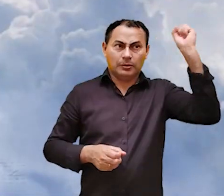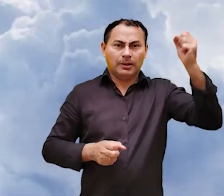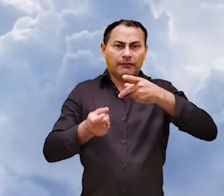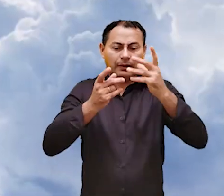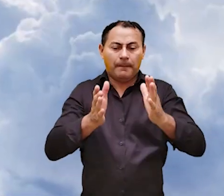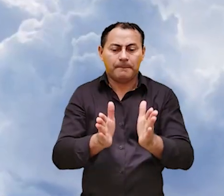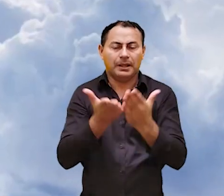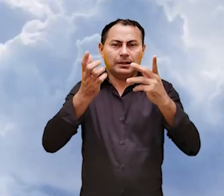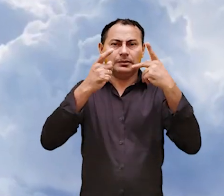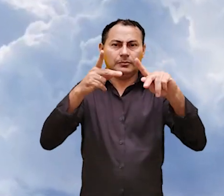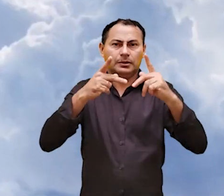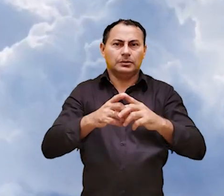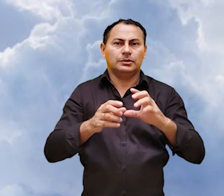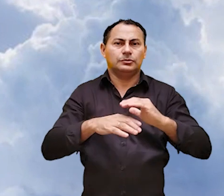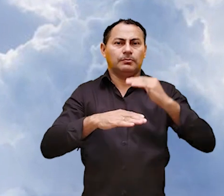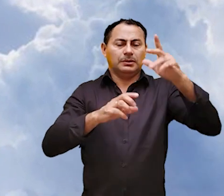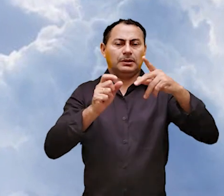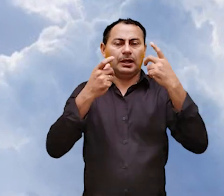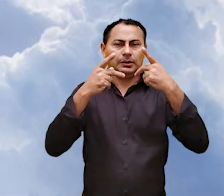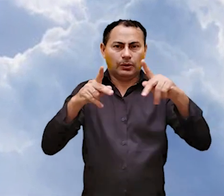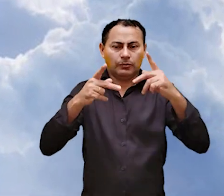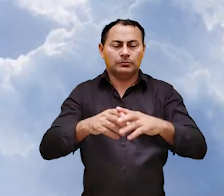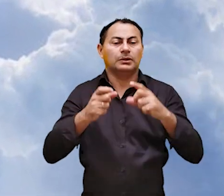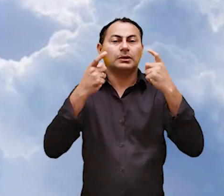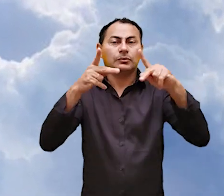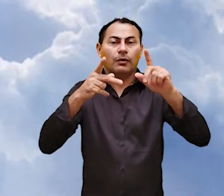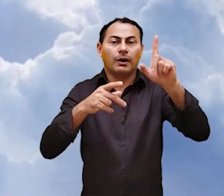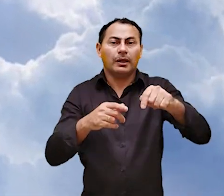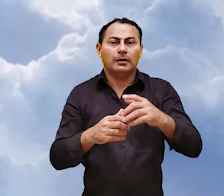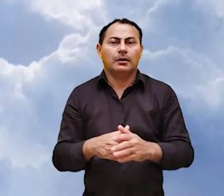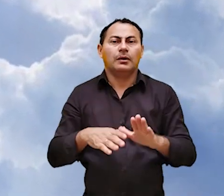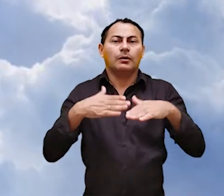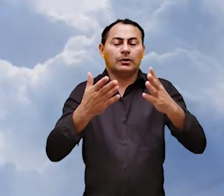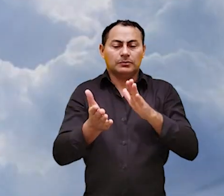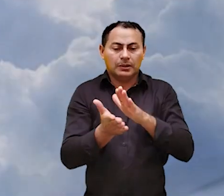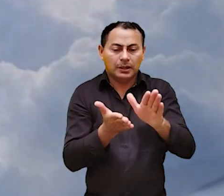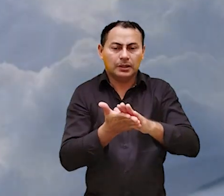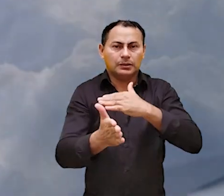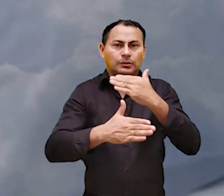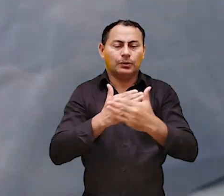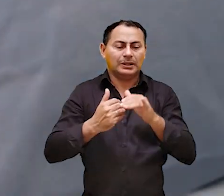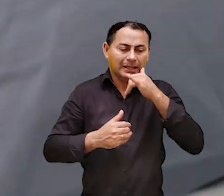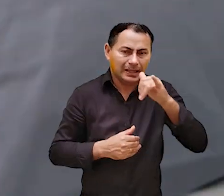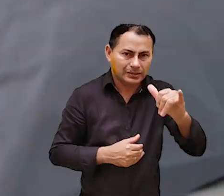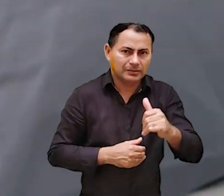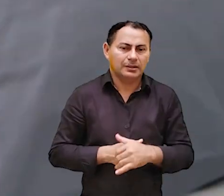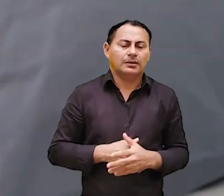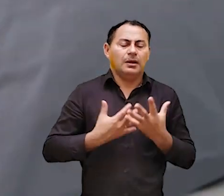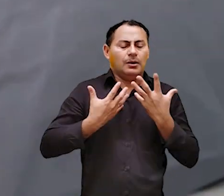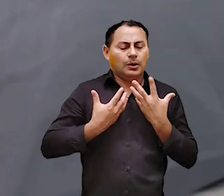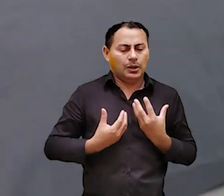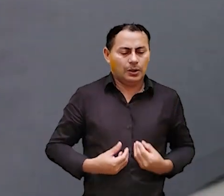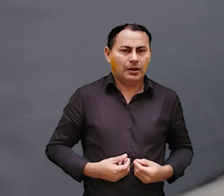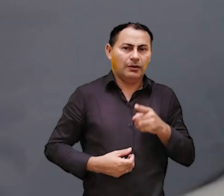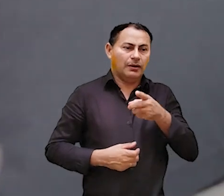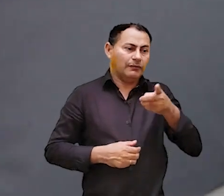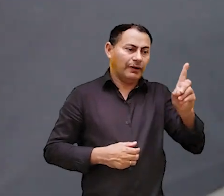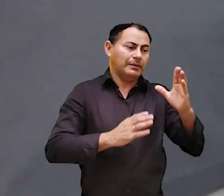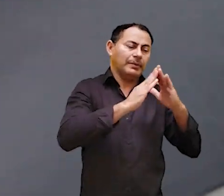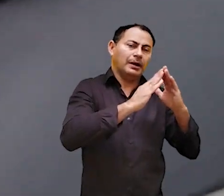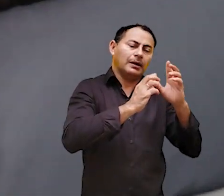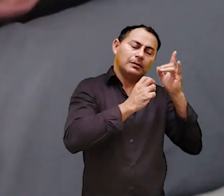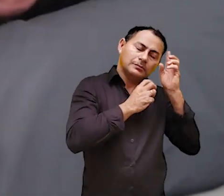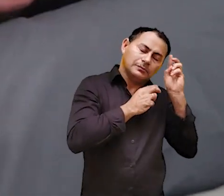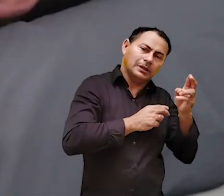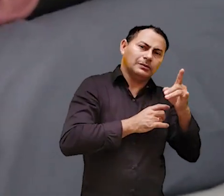está descrevendo o milagre natural e o sobrenatural. O natural é, quando já gastou todas suas energias e está exausto, você